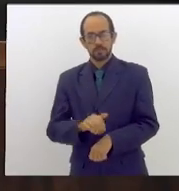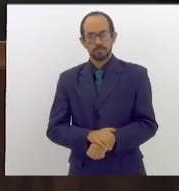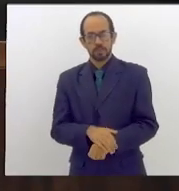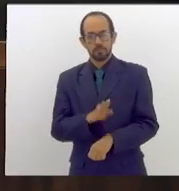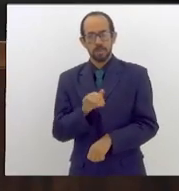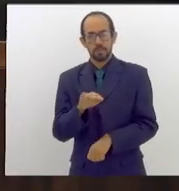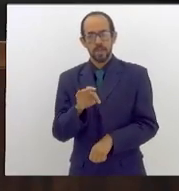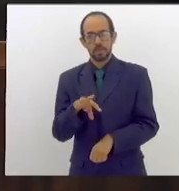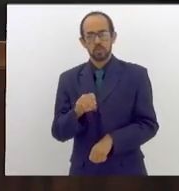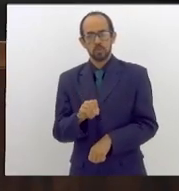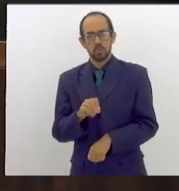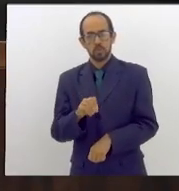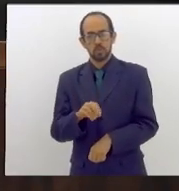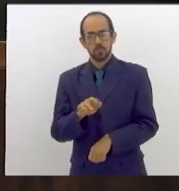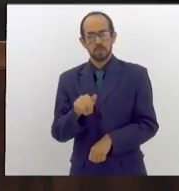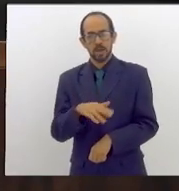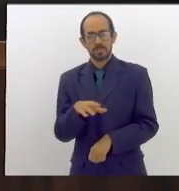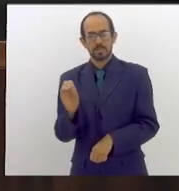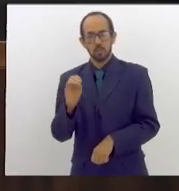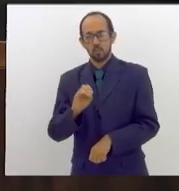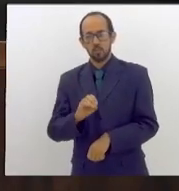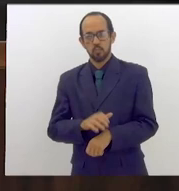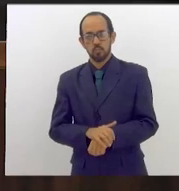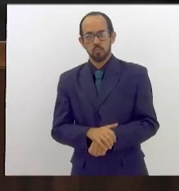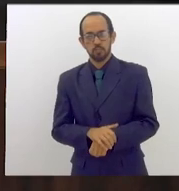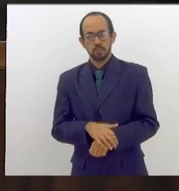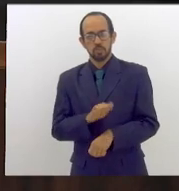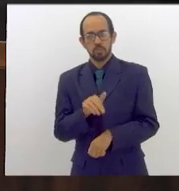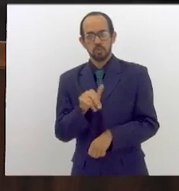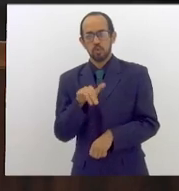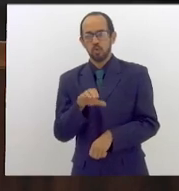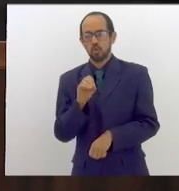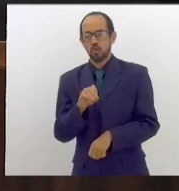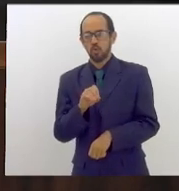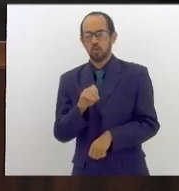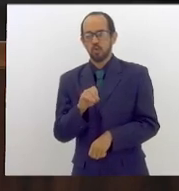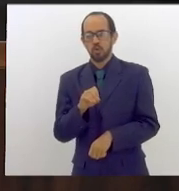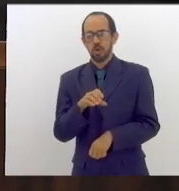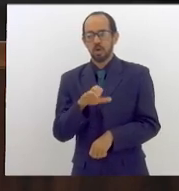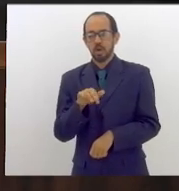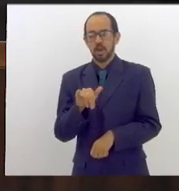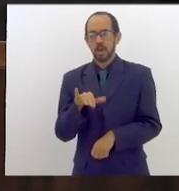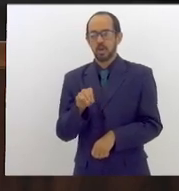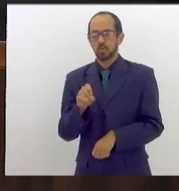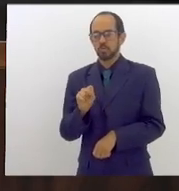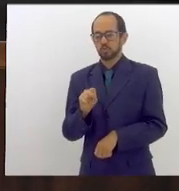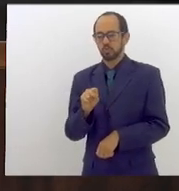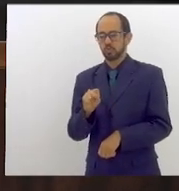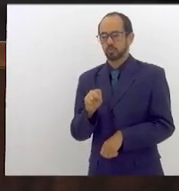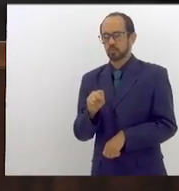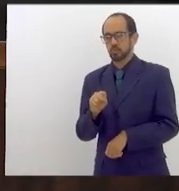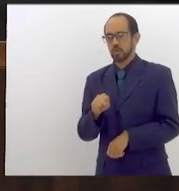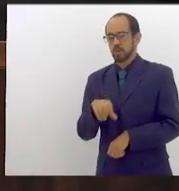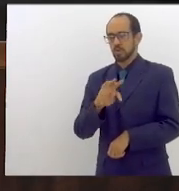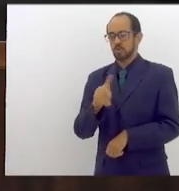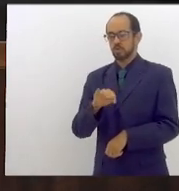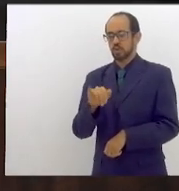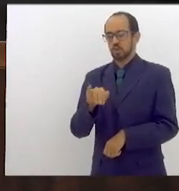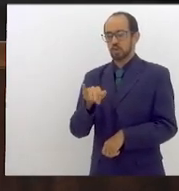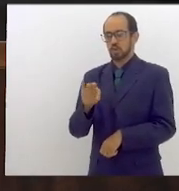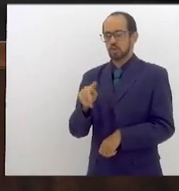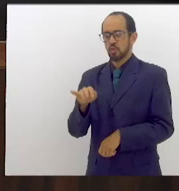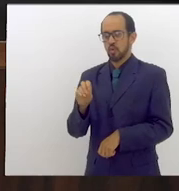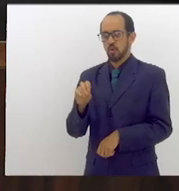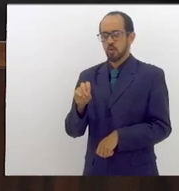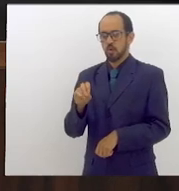Deputado brasão Deputado Bruno dallaire deputado Carlos Macedo Deputado Chiquinho da Mangueira